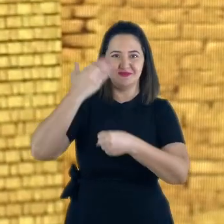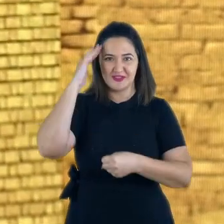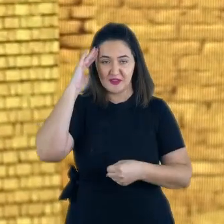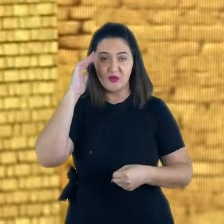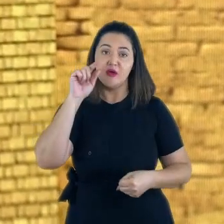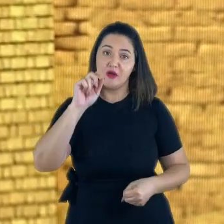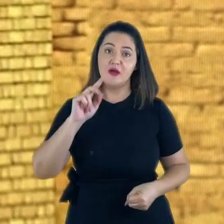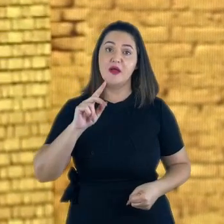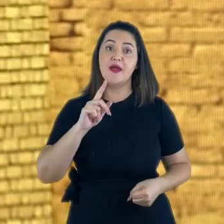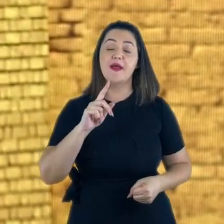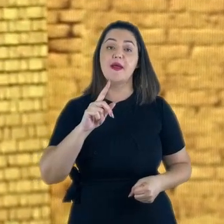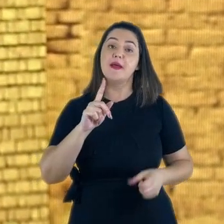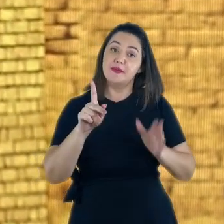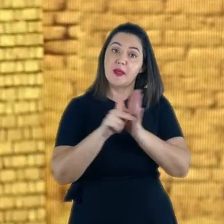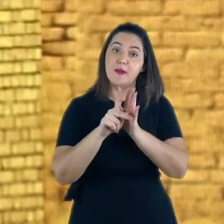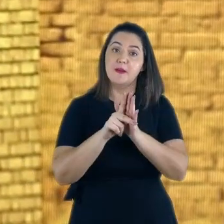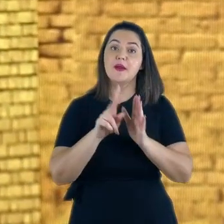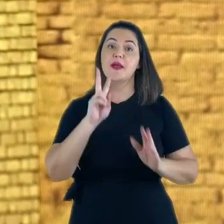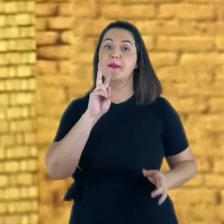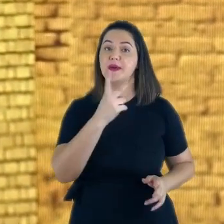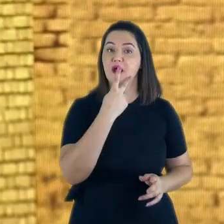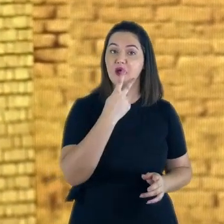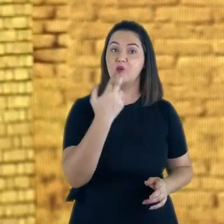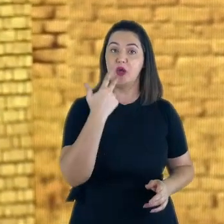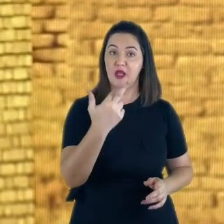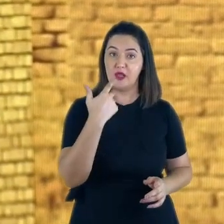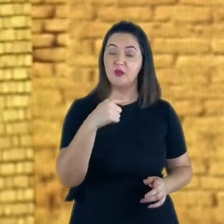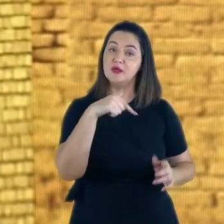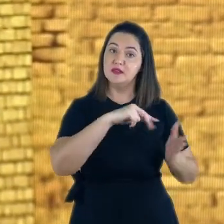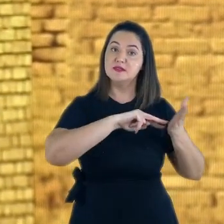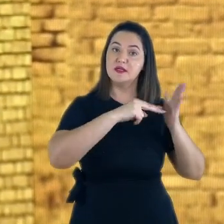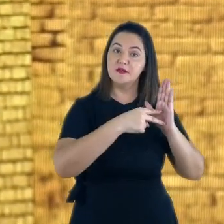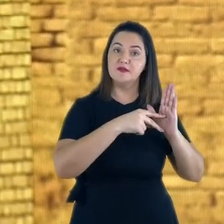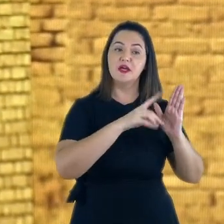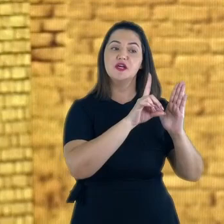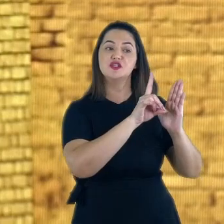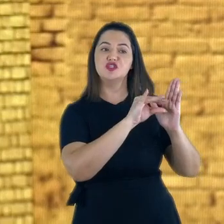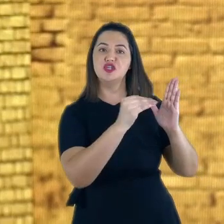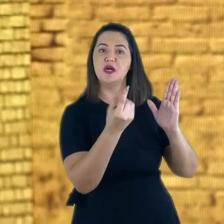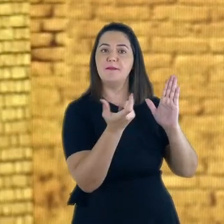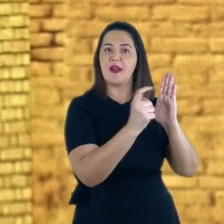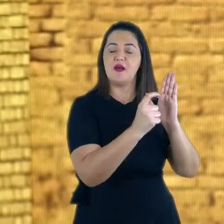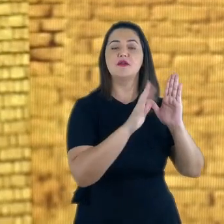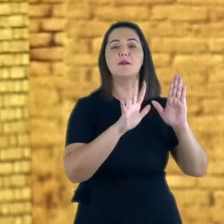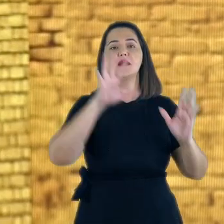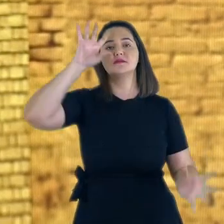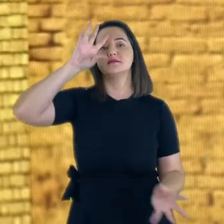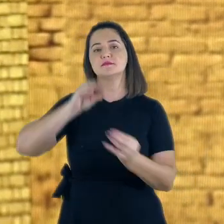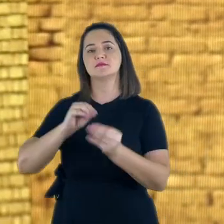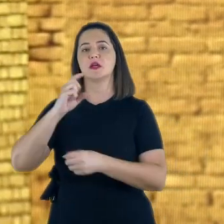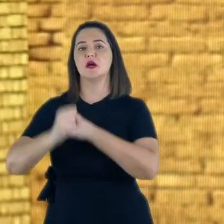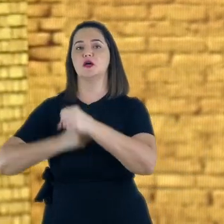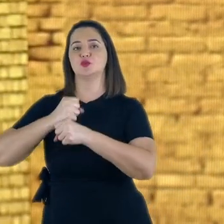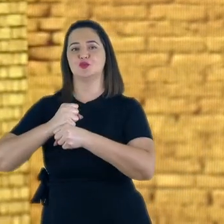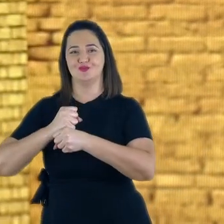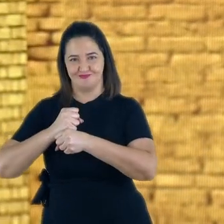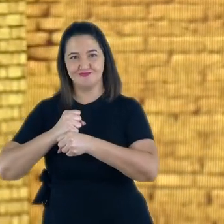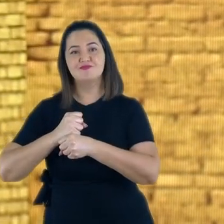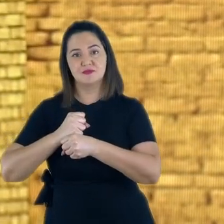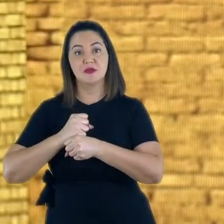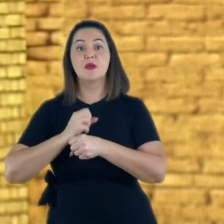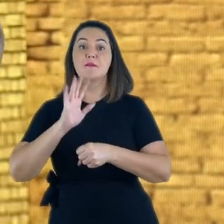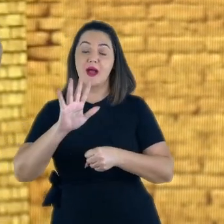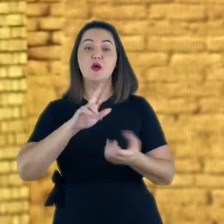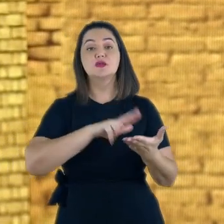hebraico, mesmo que a palavra dia esteja ali. Como eu falei, o texto hebraico original está falando dia, mas os